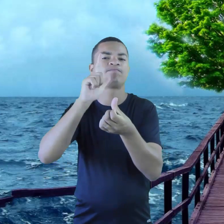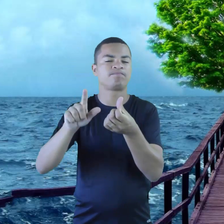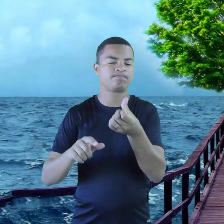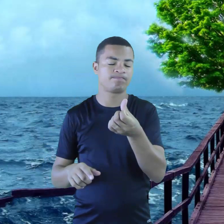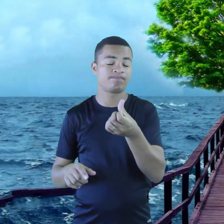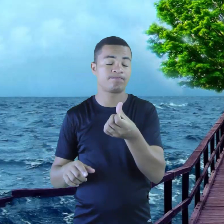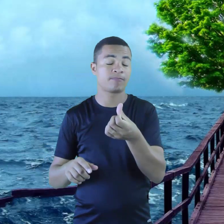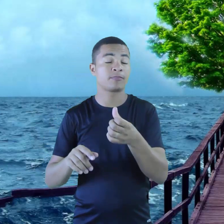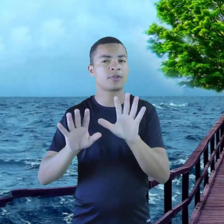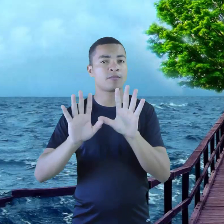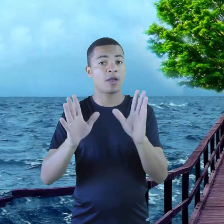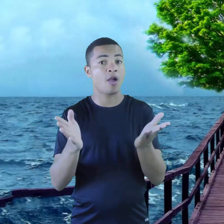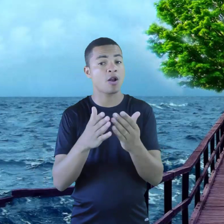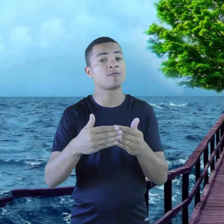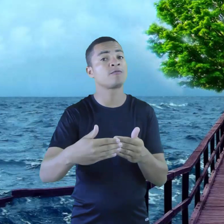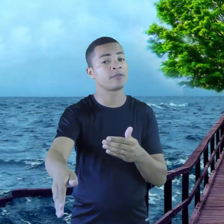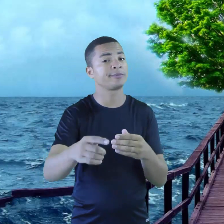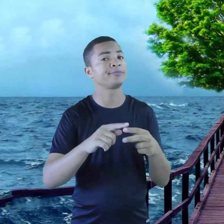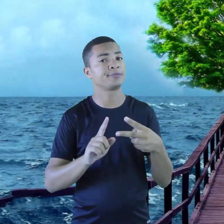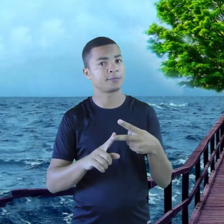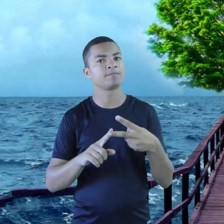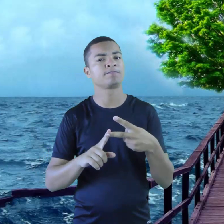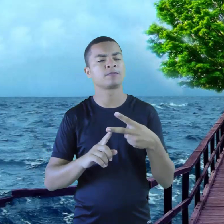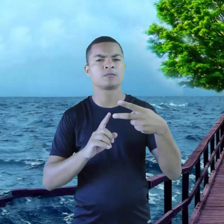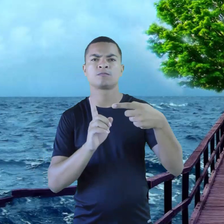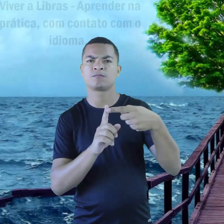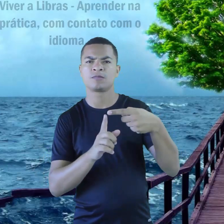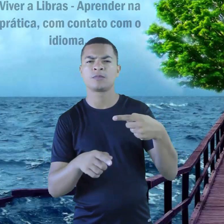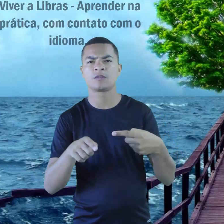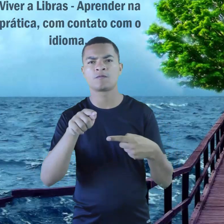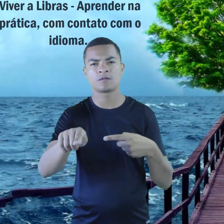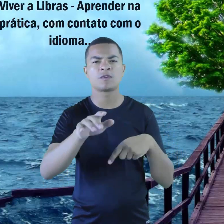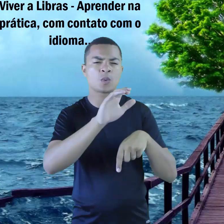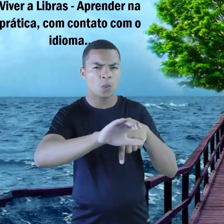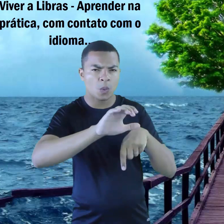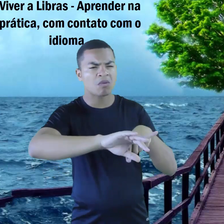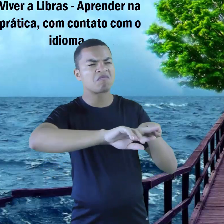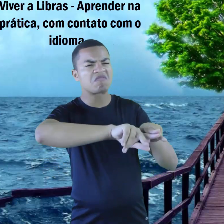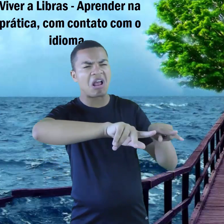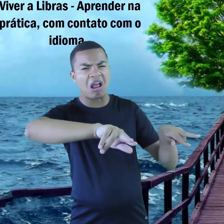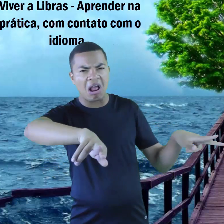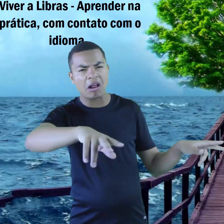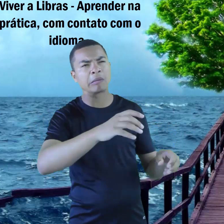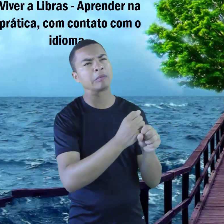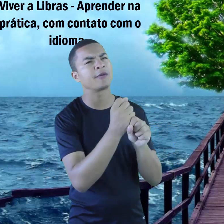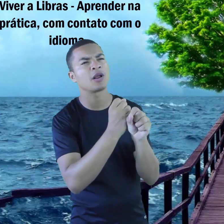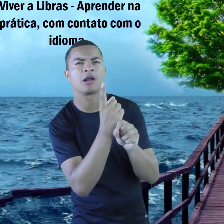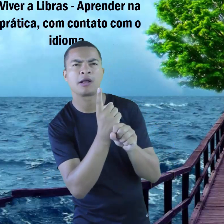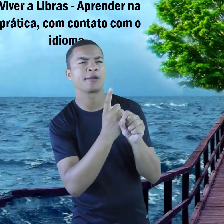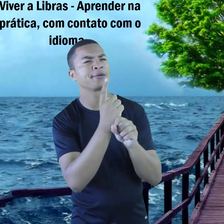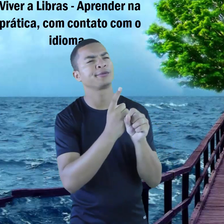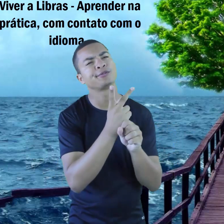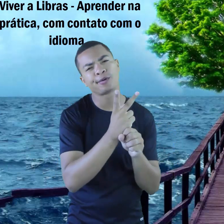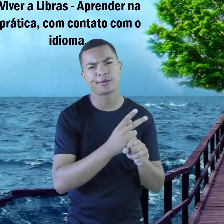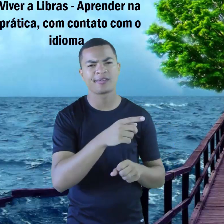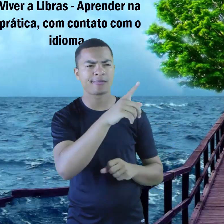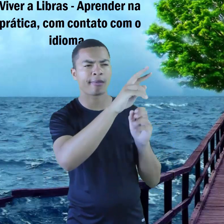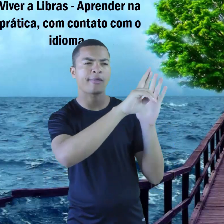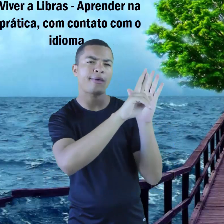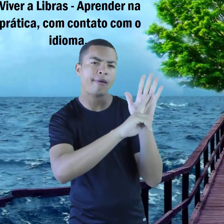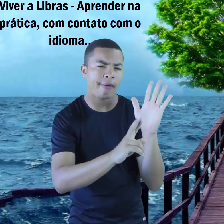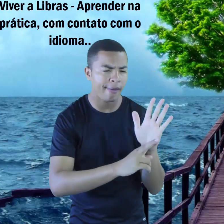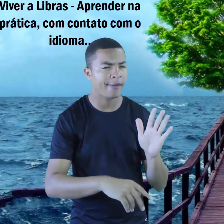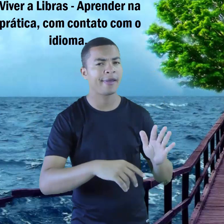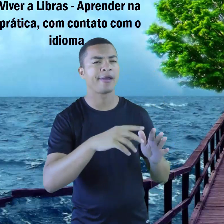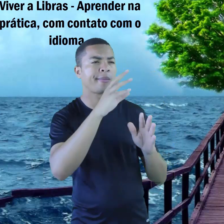datilologia forçadamente e decorando uma lista de sinais. Ou segundo, viver o idioma, a Libras,